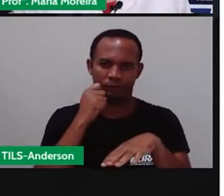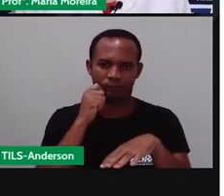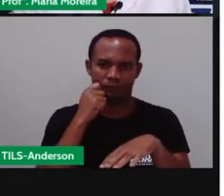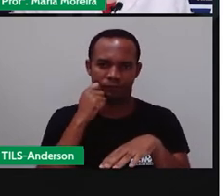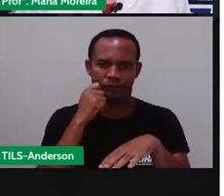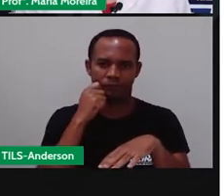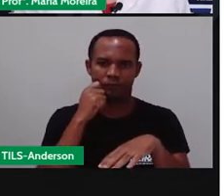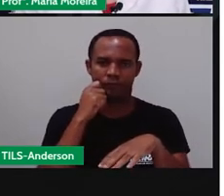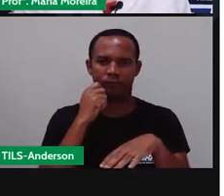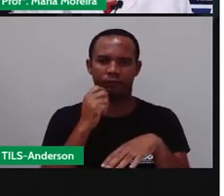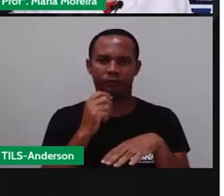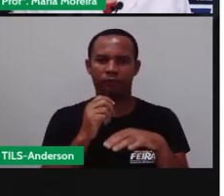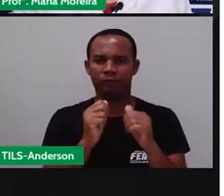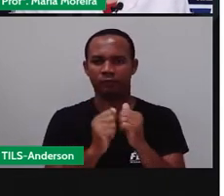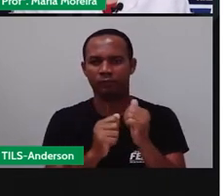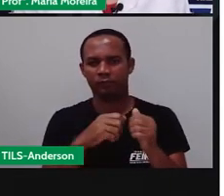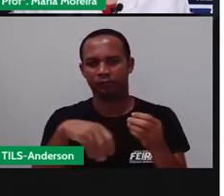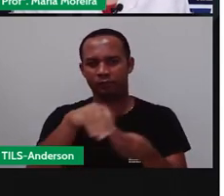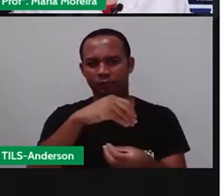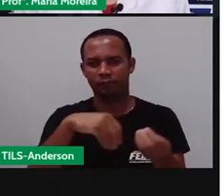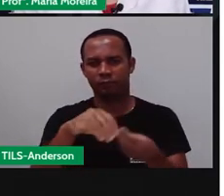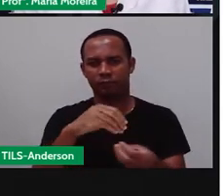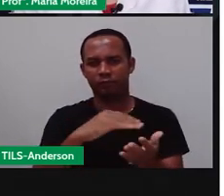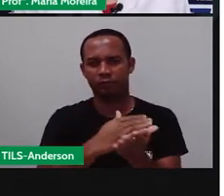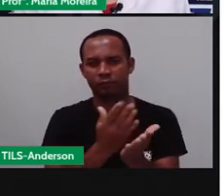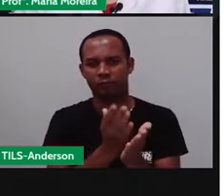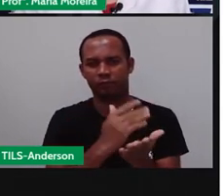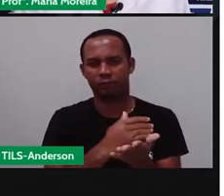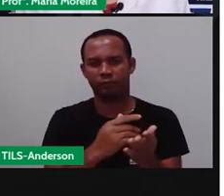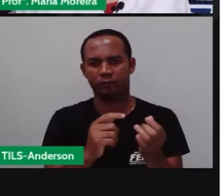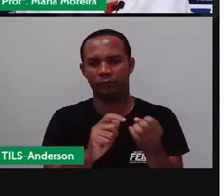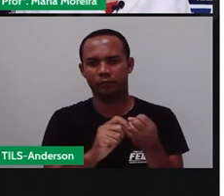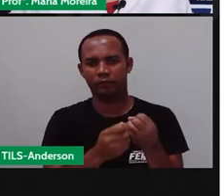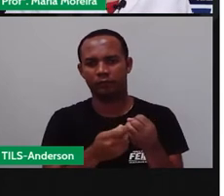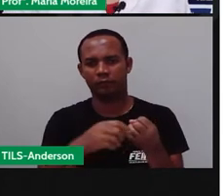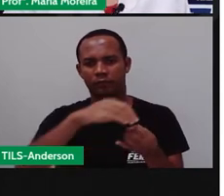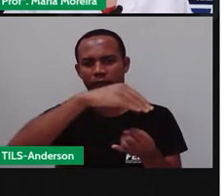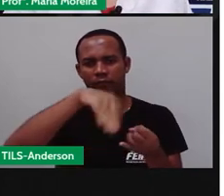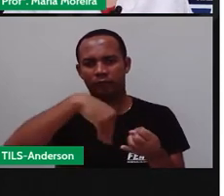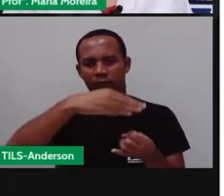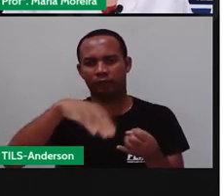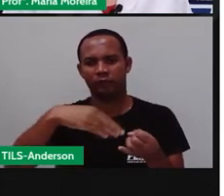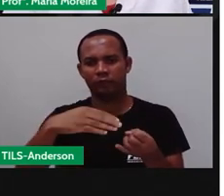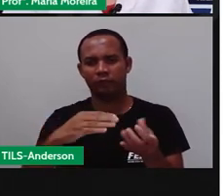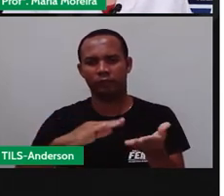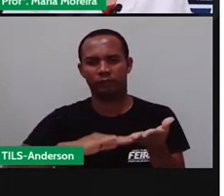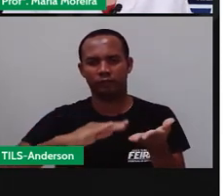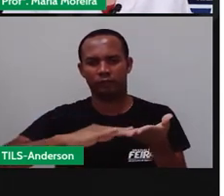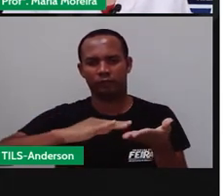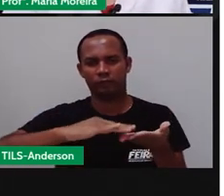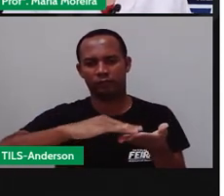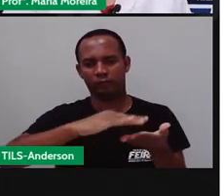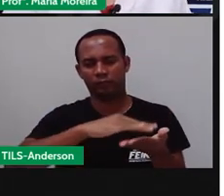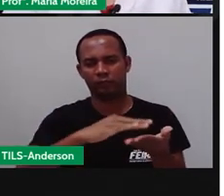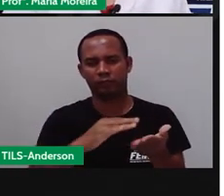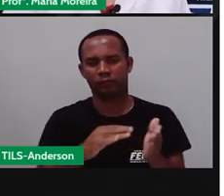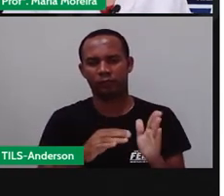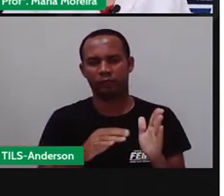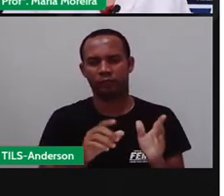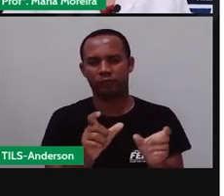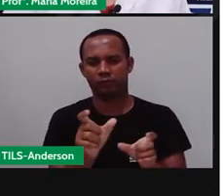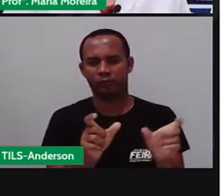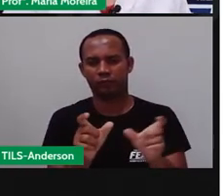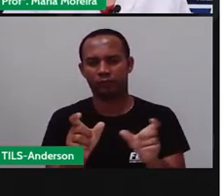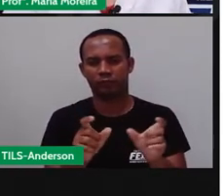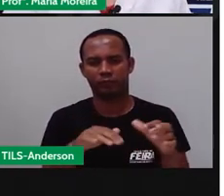bolo, feijoada e pastel, né? Então, essas palavras aí, elas não estão em ordem